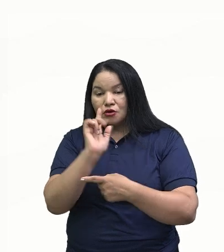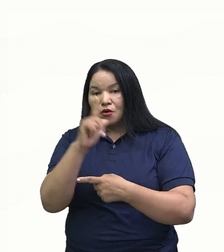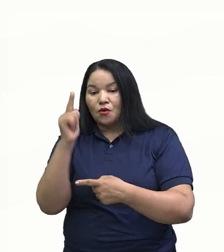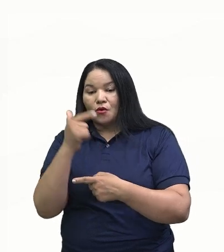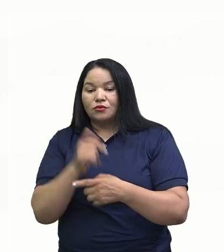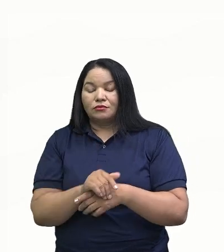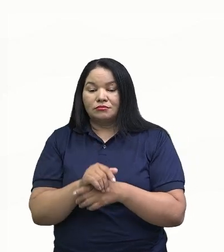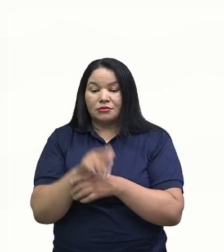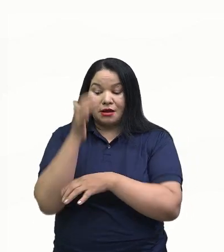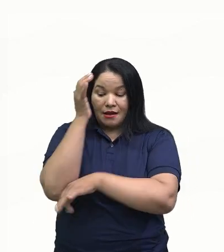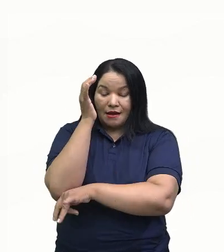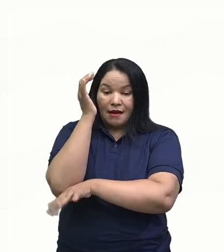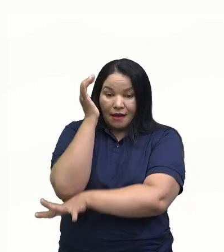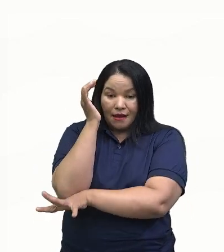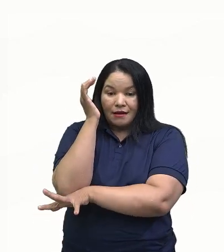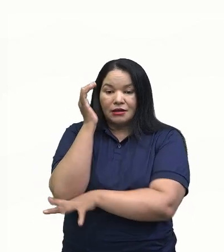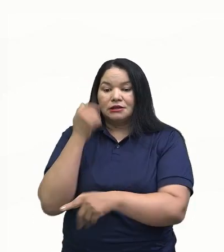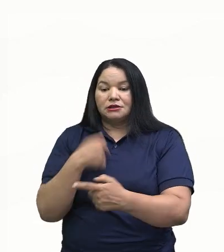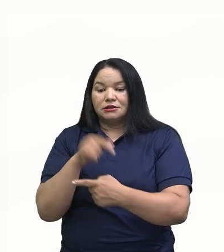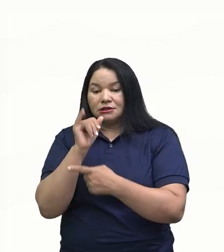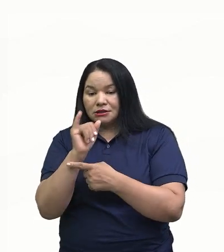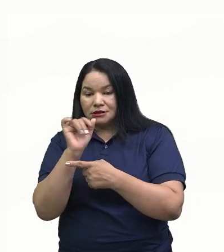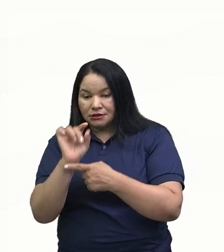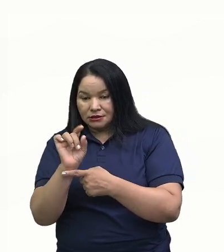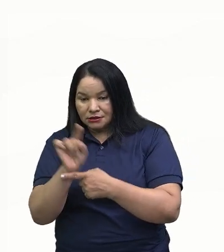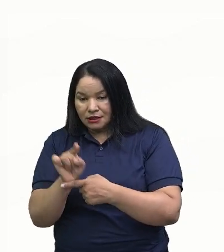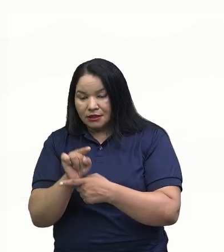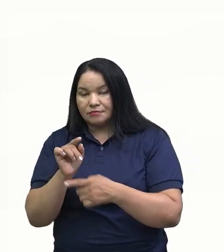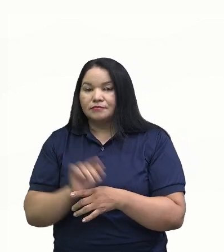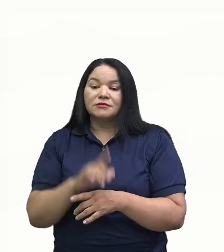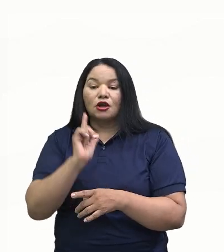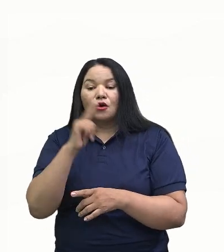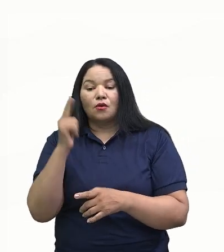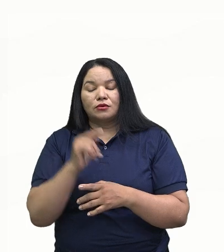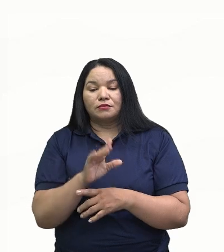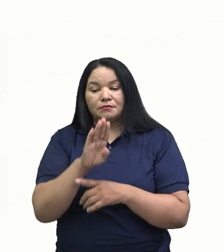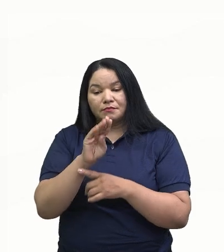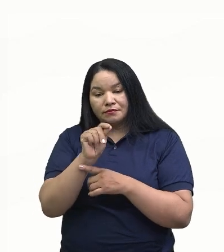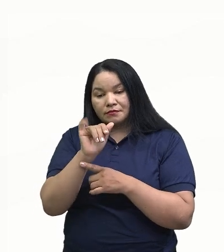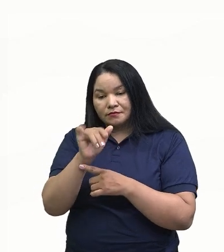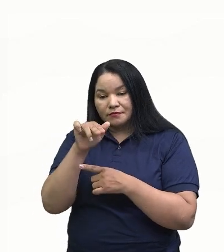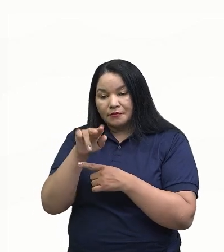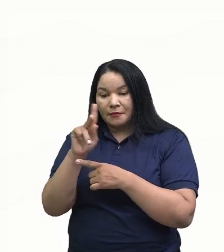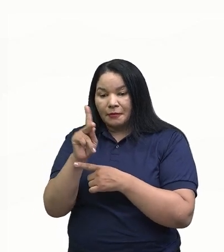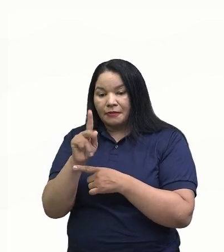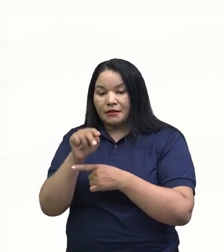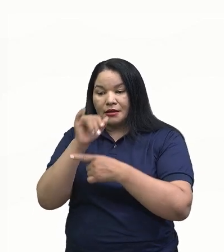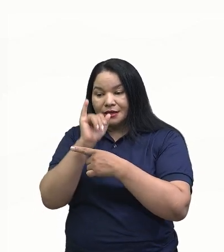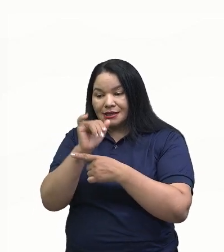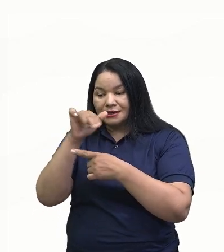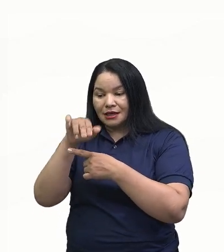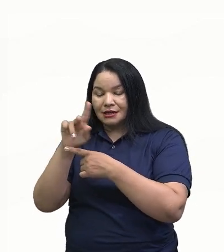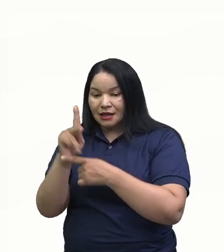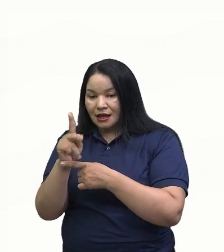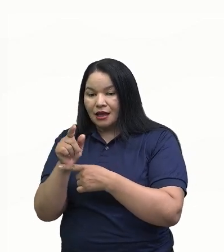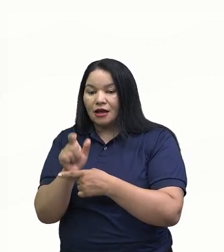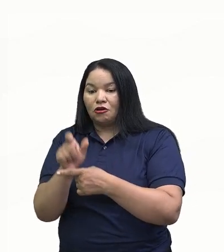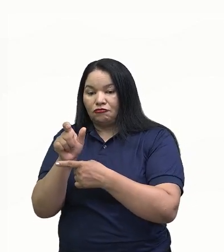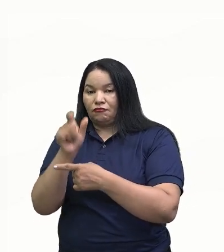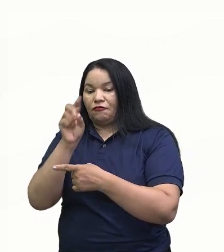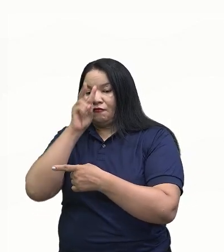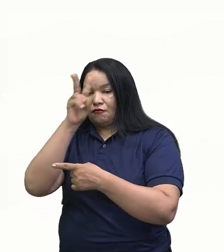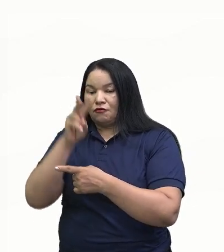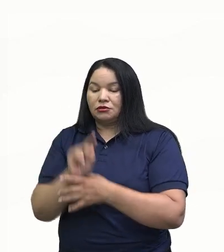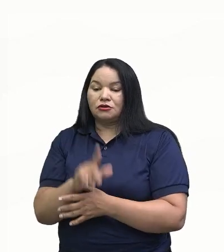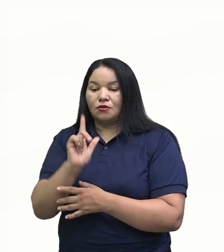bainha, NH, rainha, também NH. Então, por essa razão,